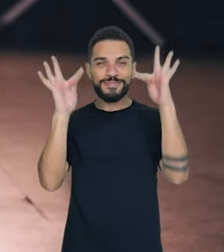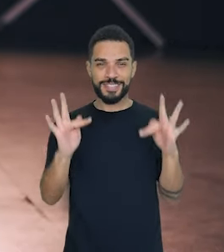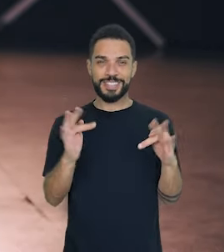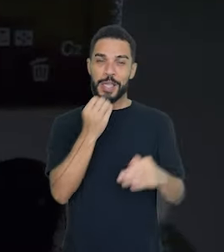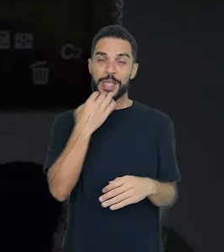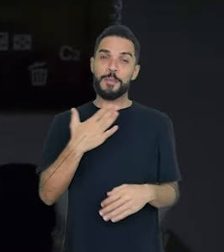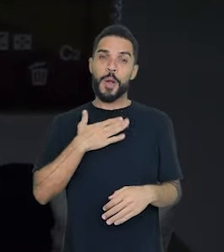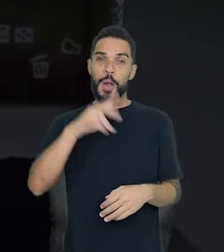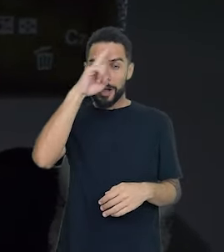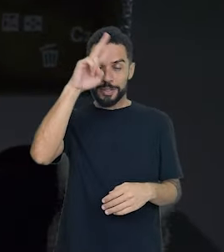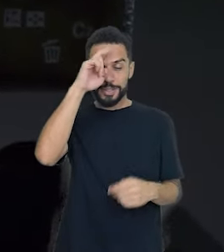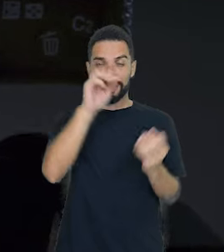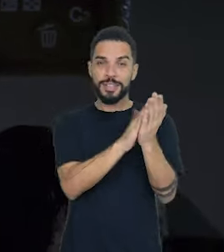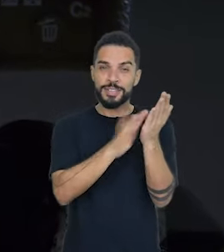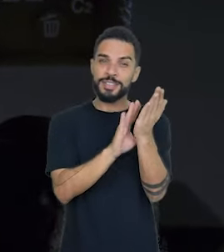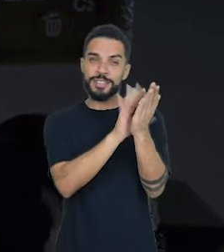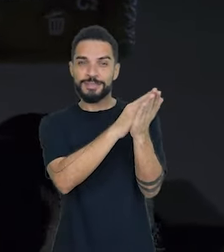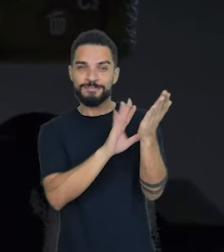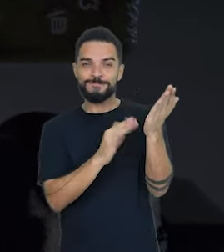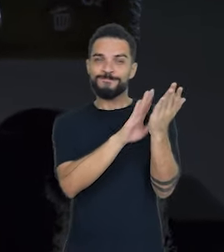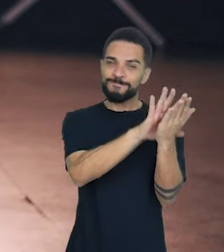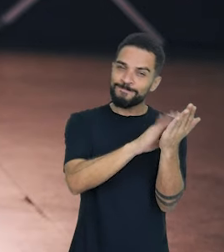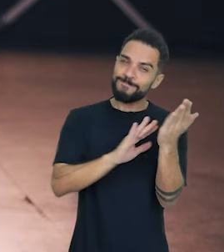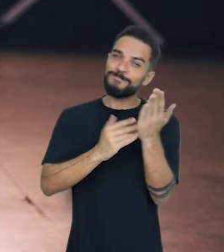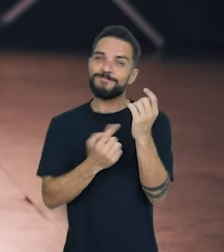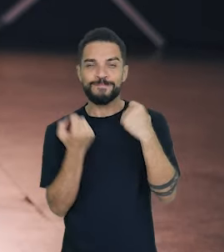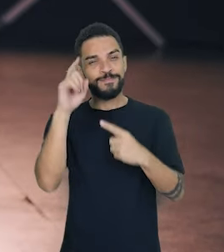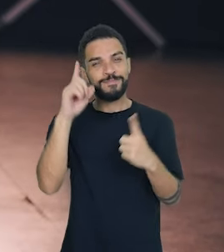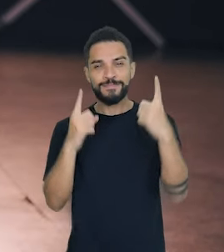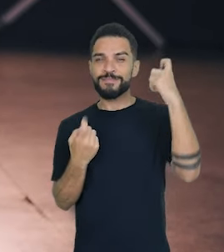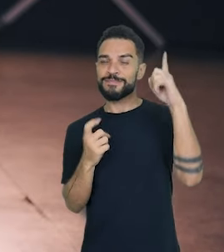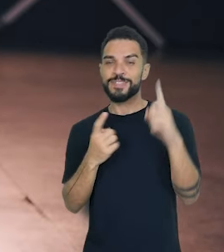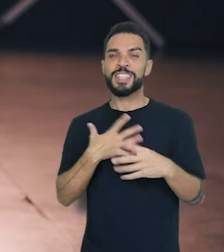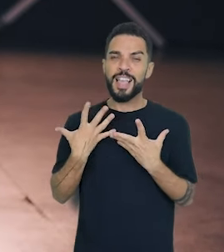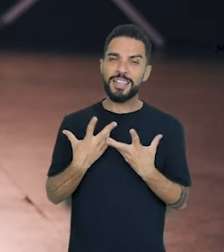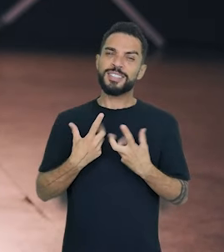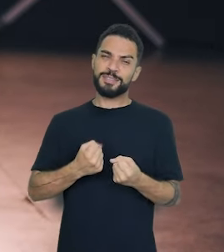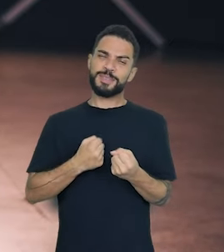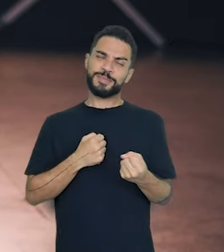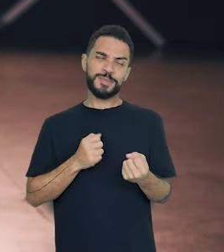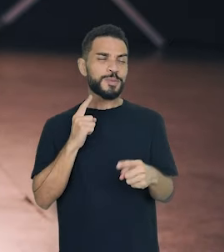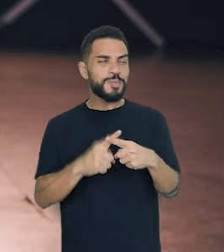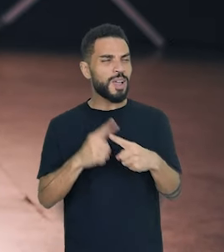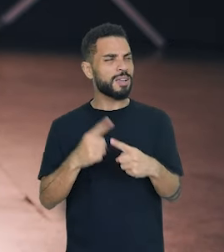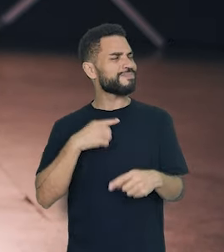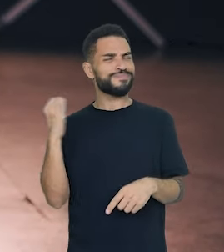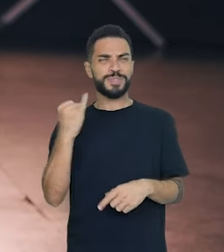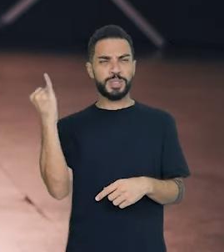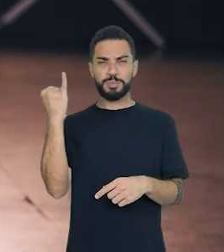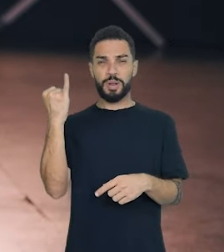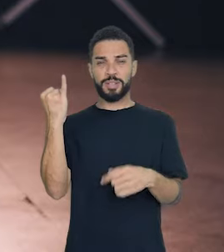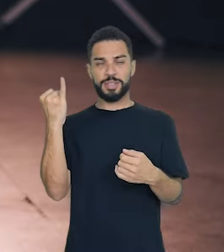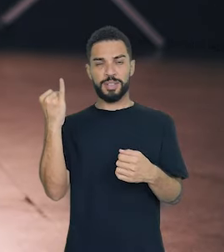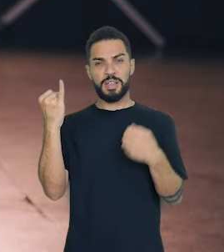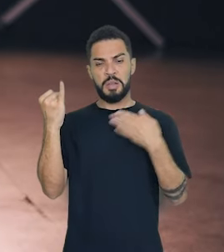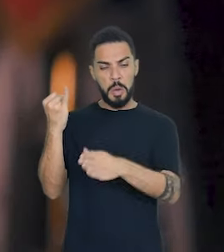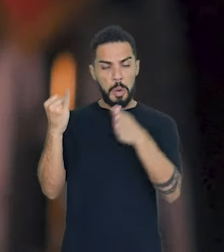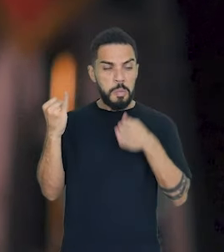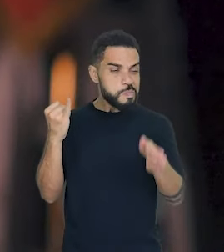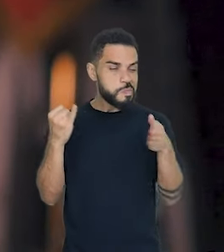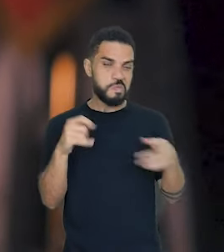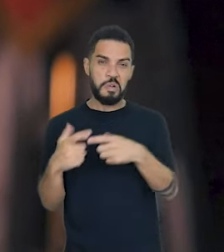trajetória dentro do samba, em cada escola de samba, eu acho que eu sou muito bem recebido. Porque para mim não importa qual escola de samba eu